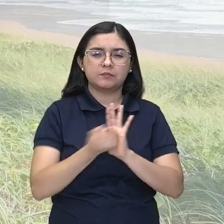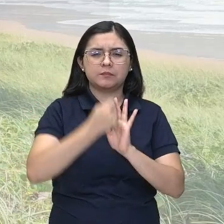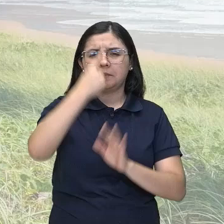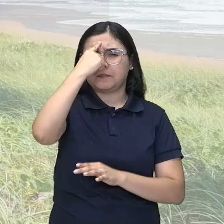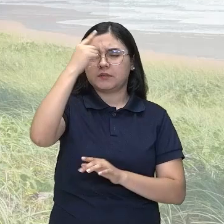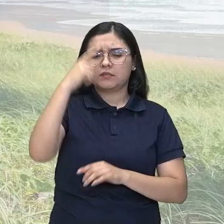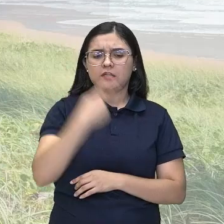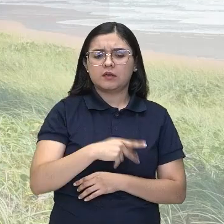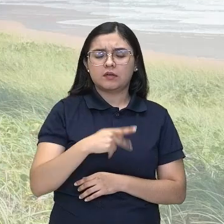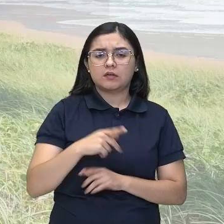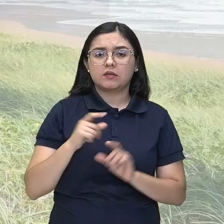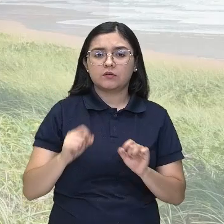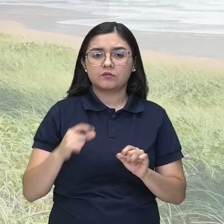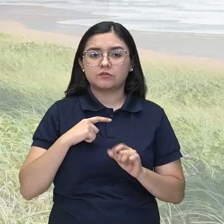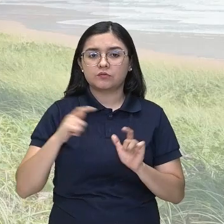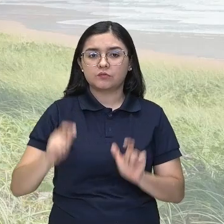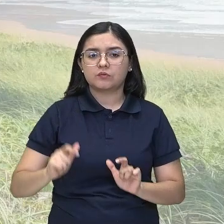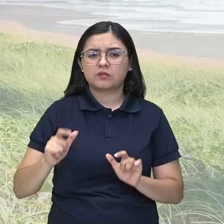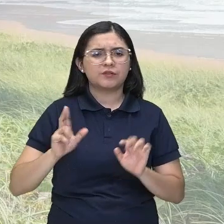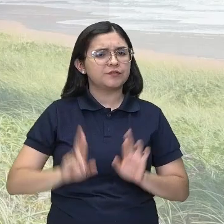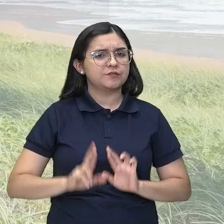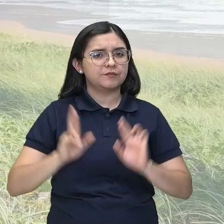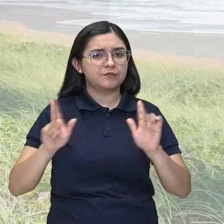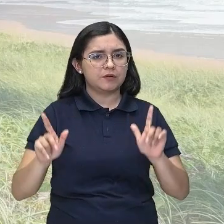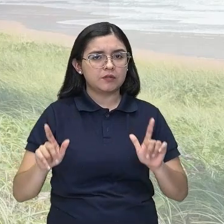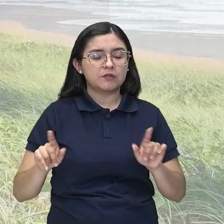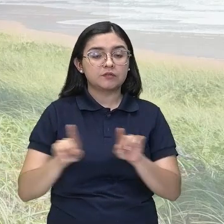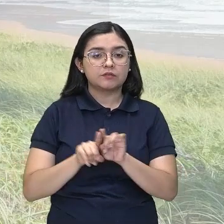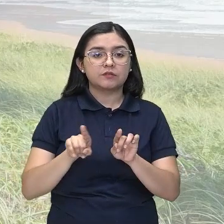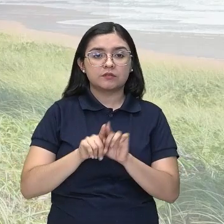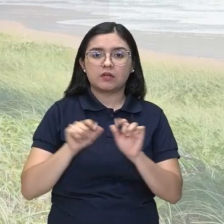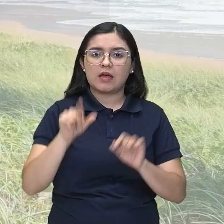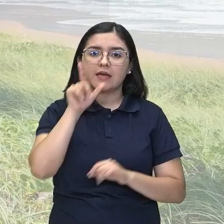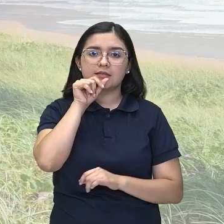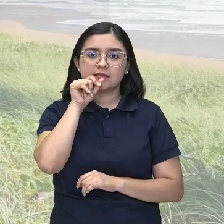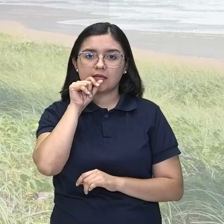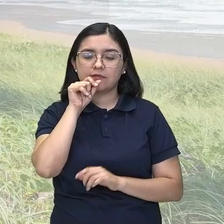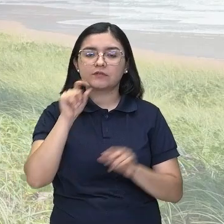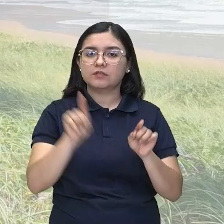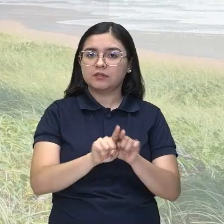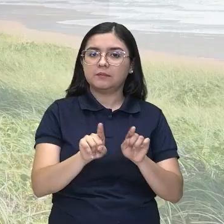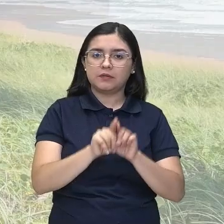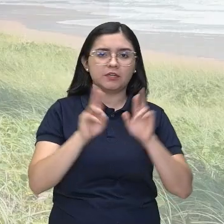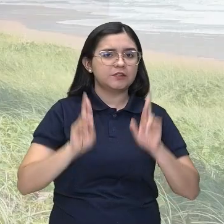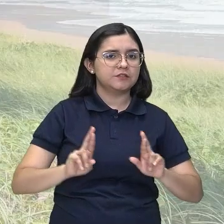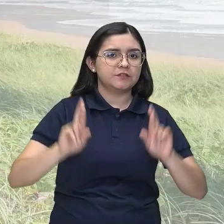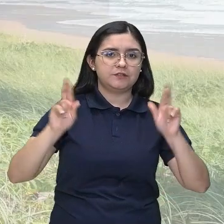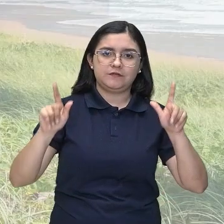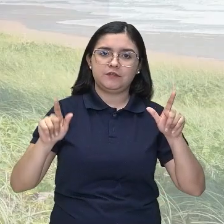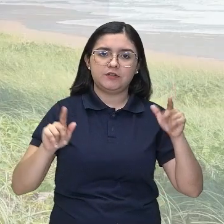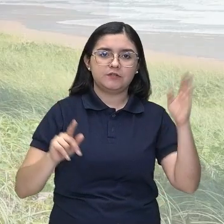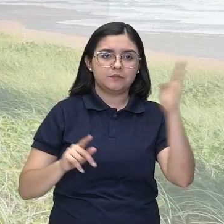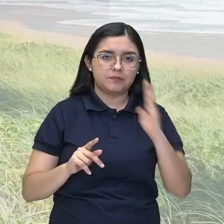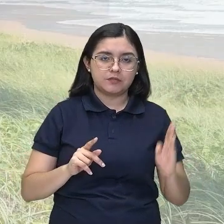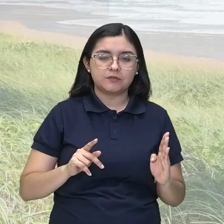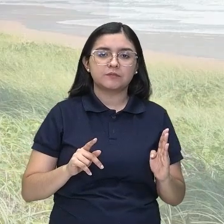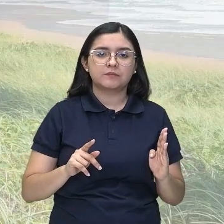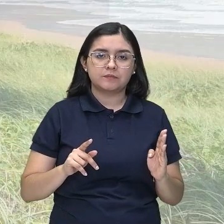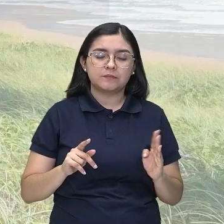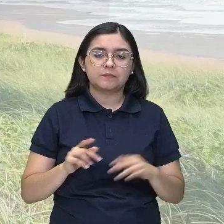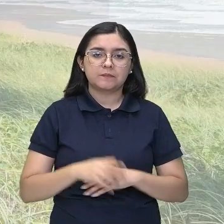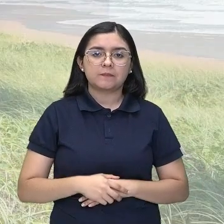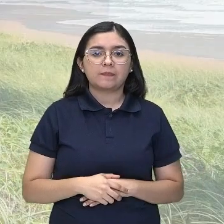que aqui onde eu estou as coisas são tão diferentes que nem as aves fazem o mesmo som. É diferente, a minha terra